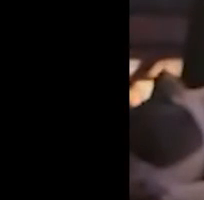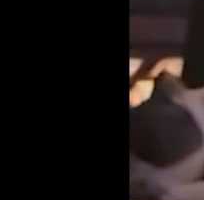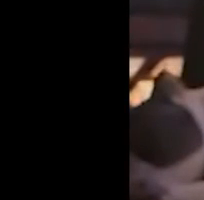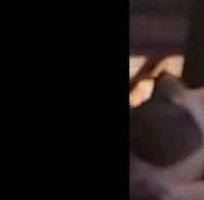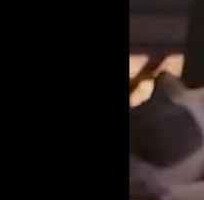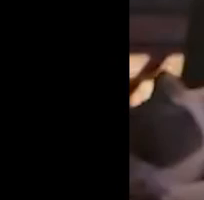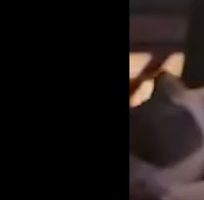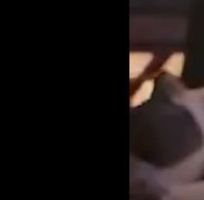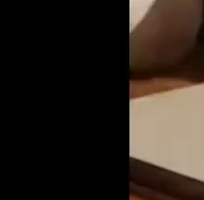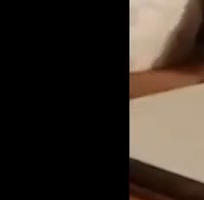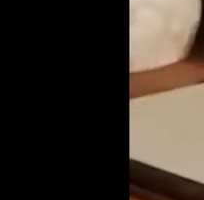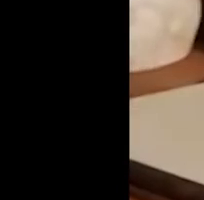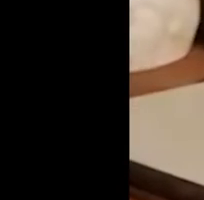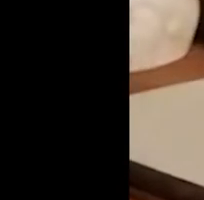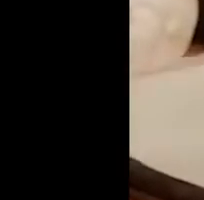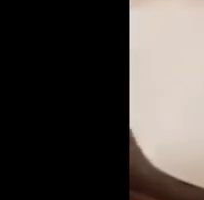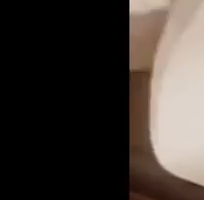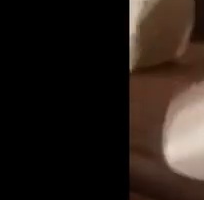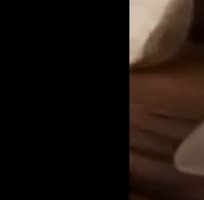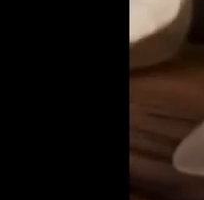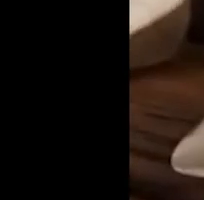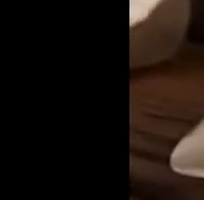E aí